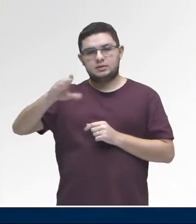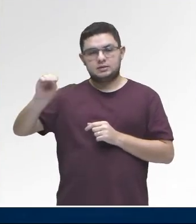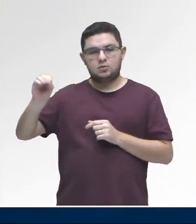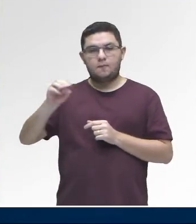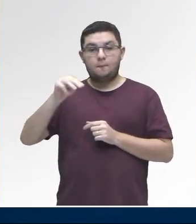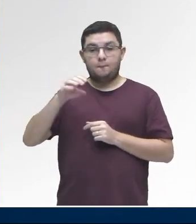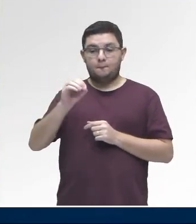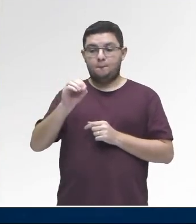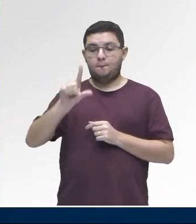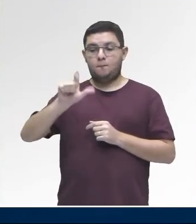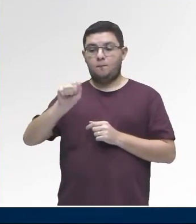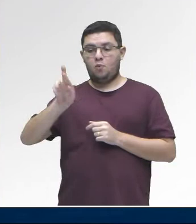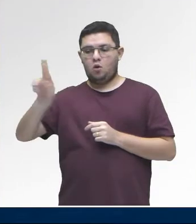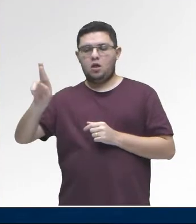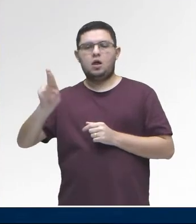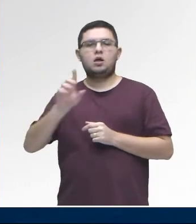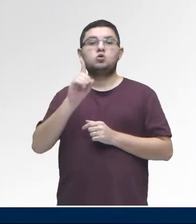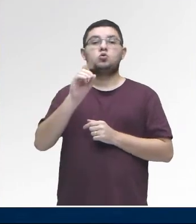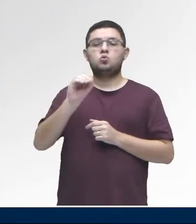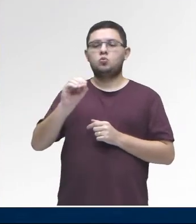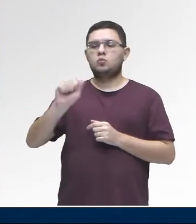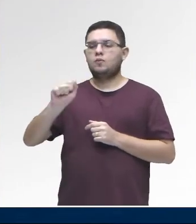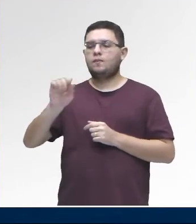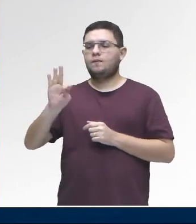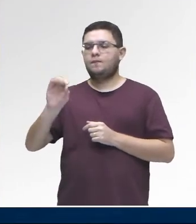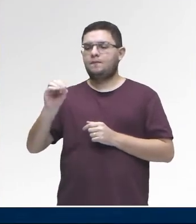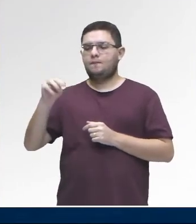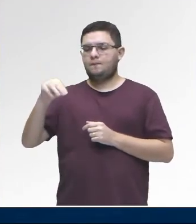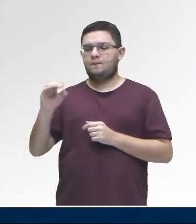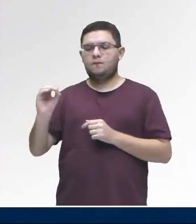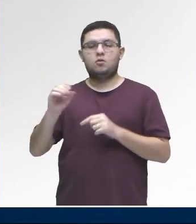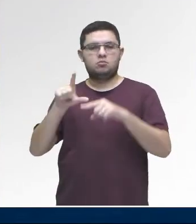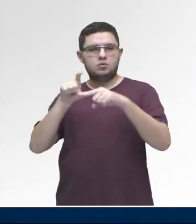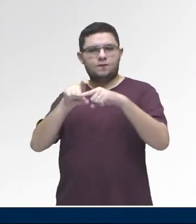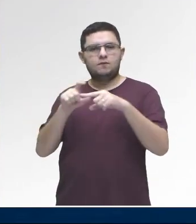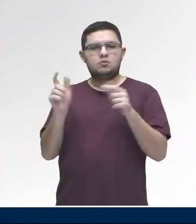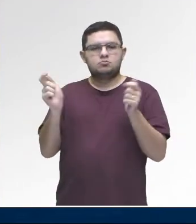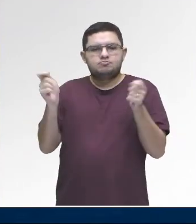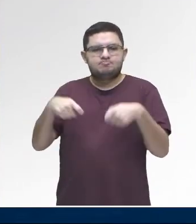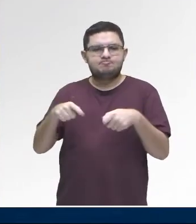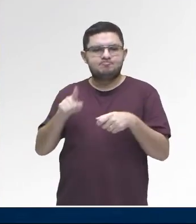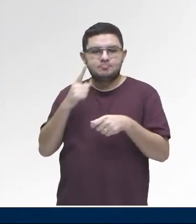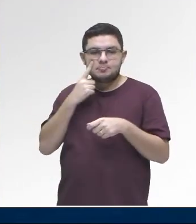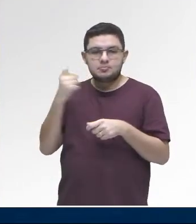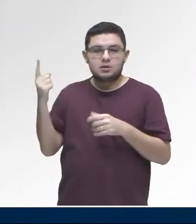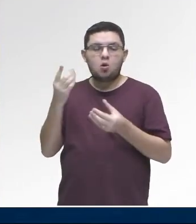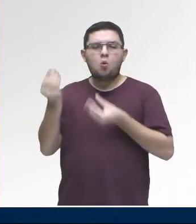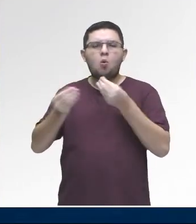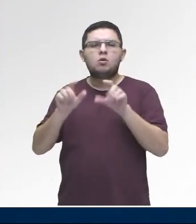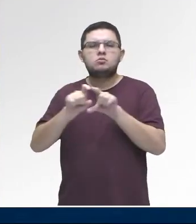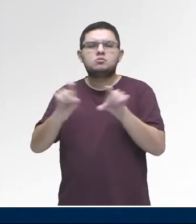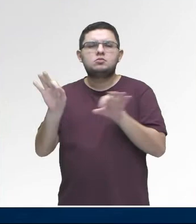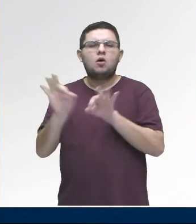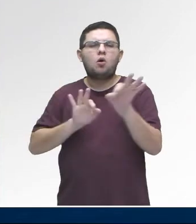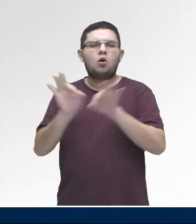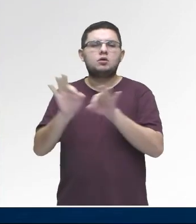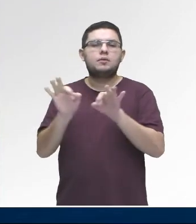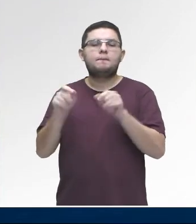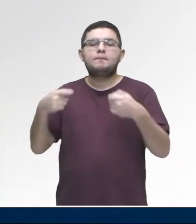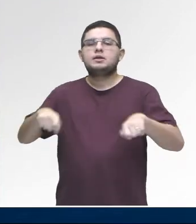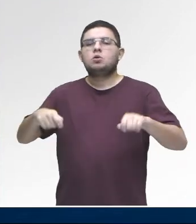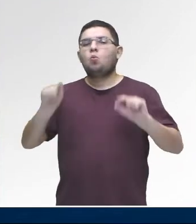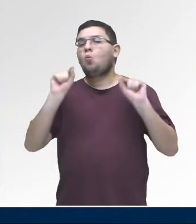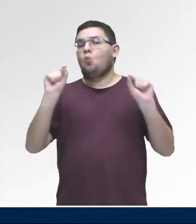Observem que para construir essa constante de ionização, eu